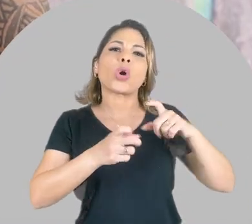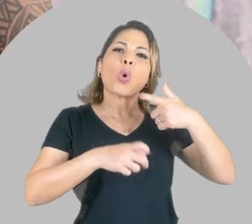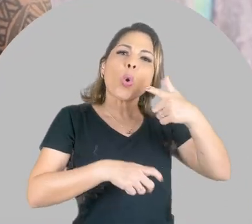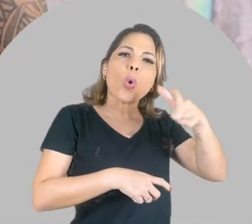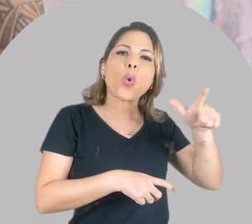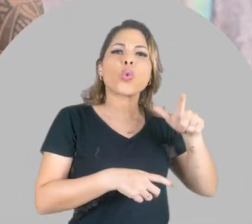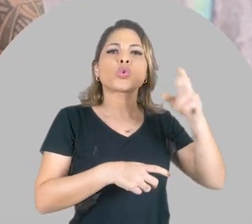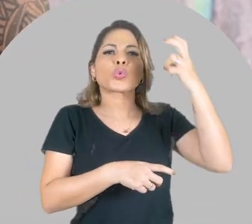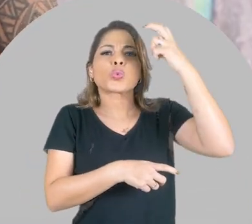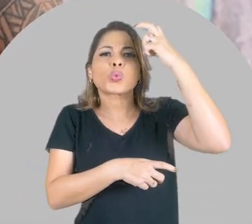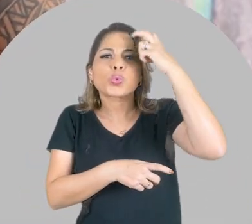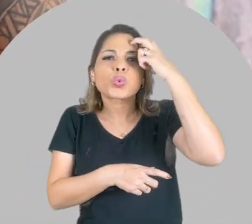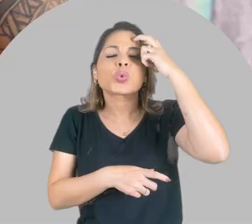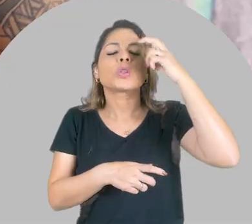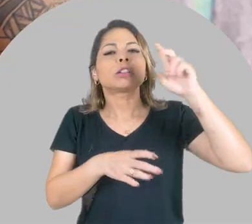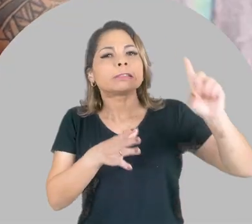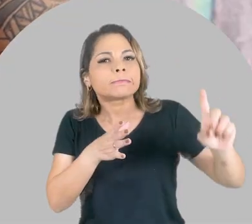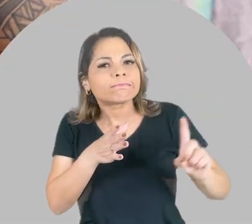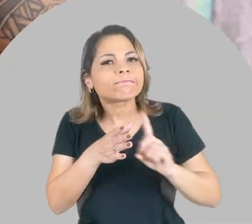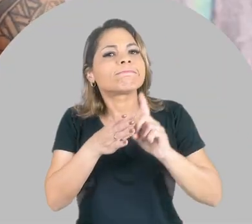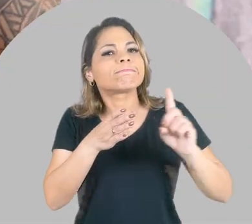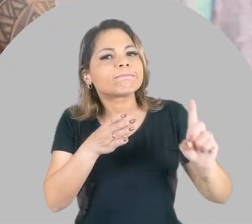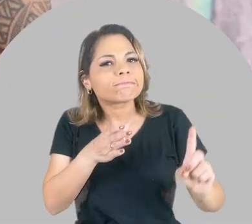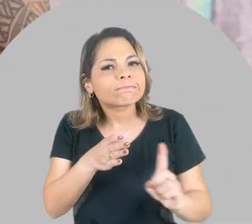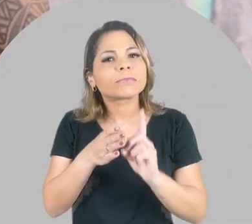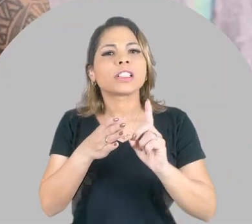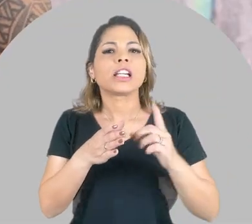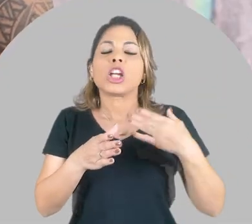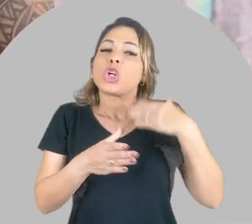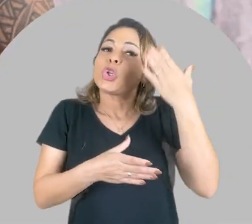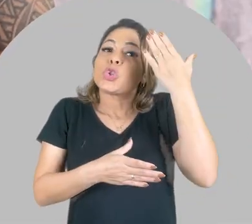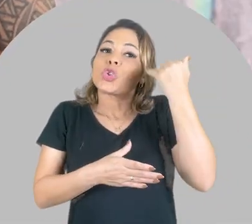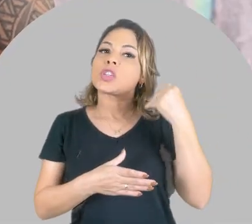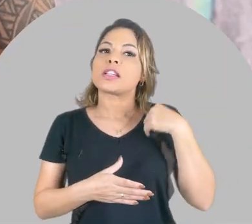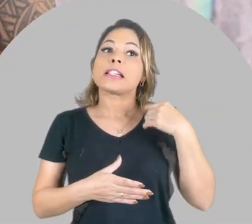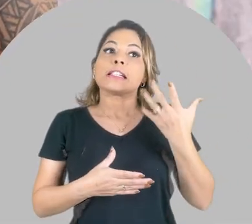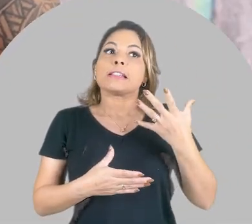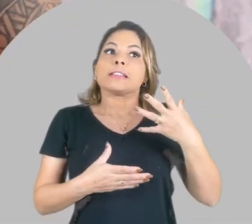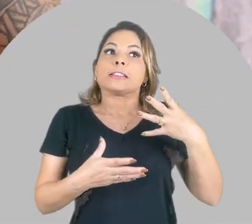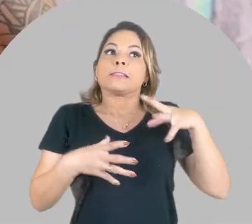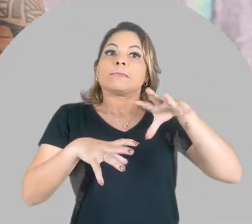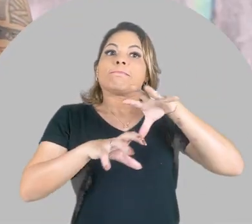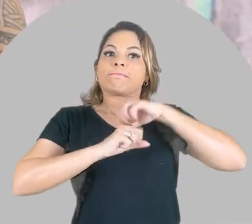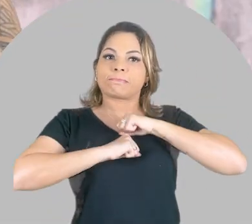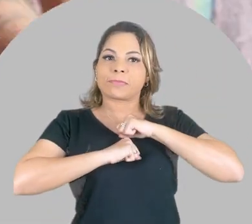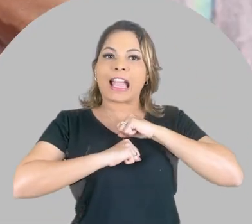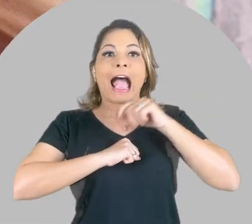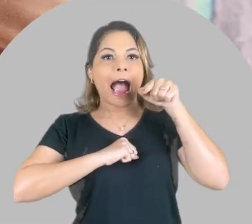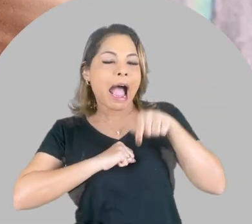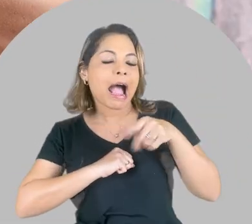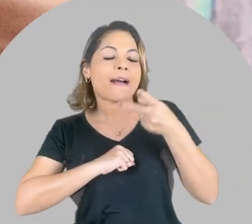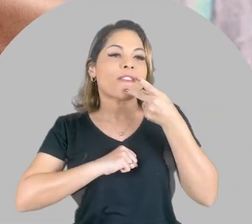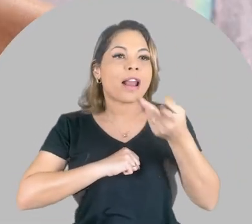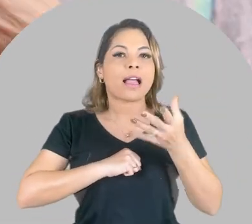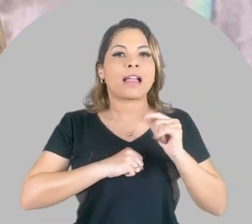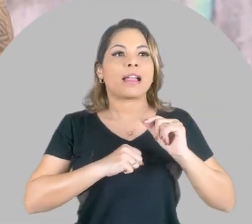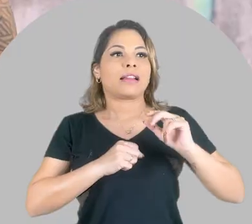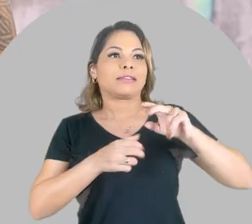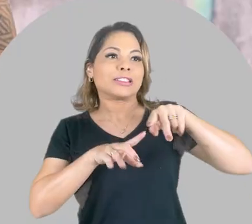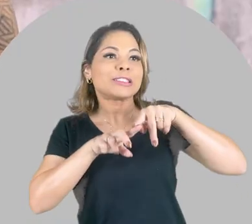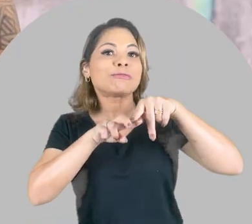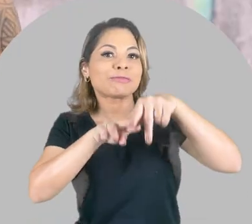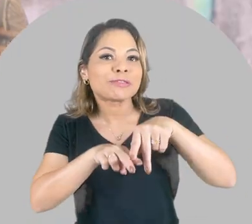de outros elementos, de outras culturas, eles vão se agregando. Não sei se pra gente se apropriar e